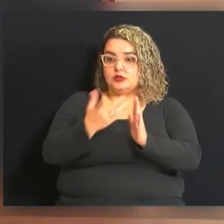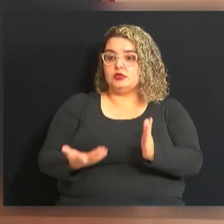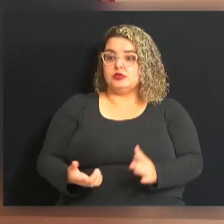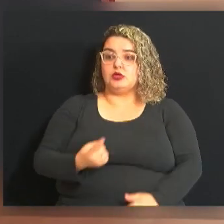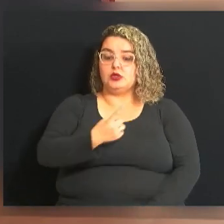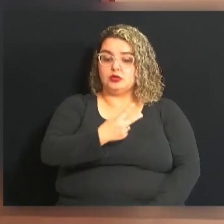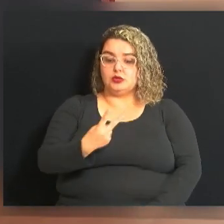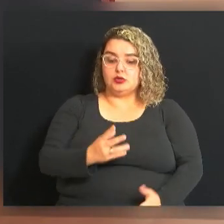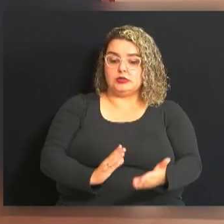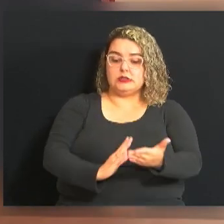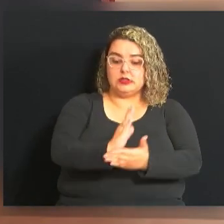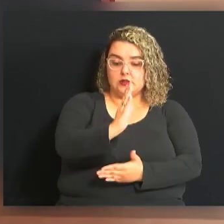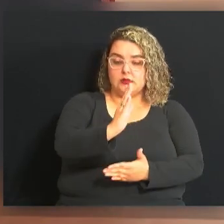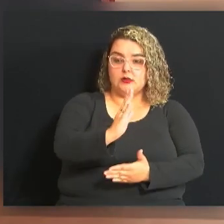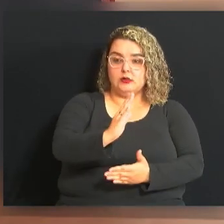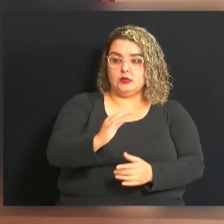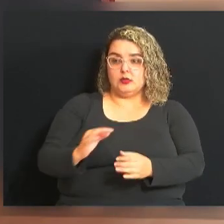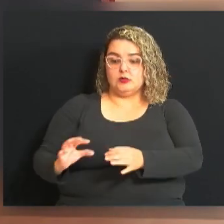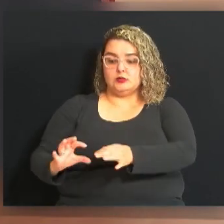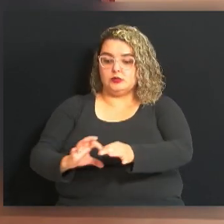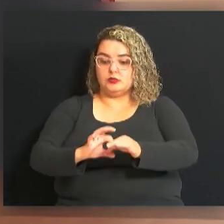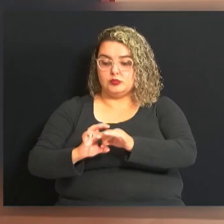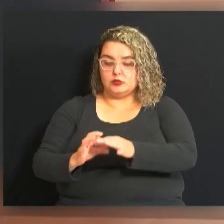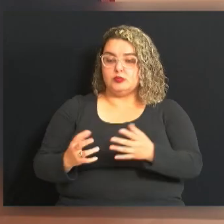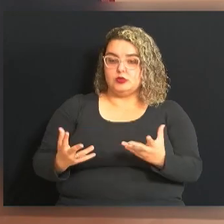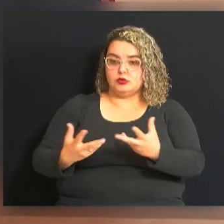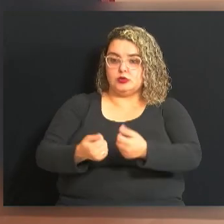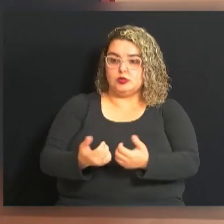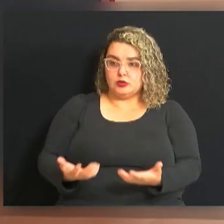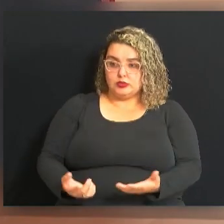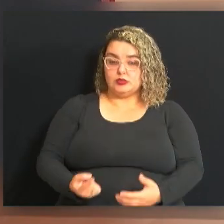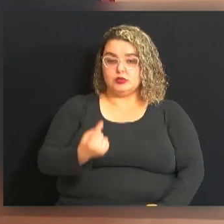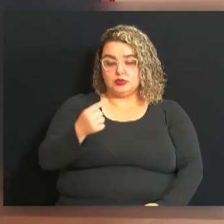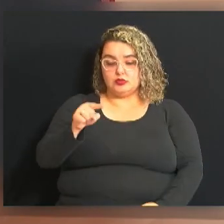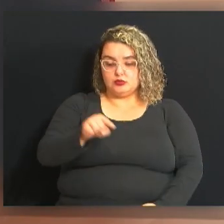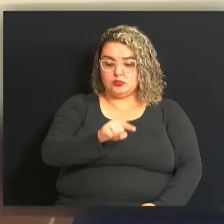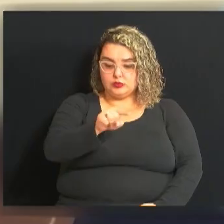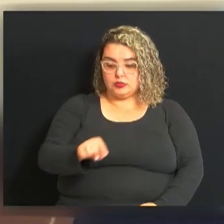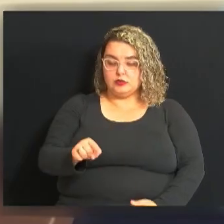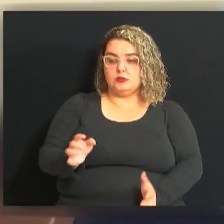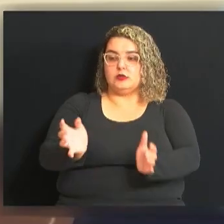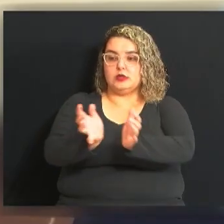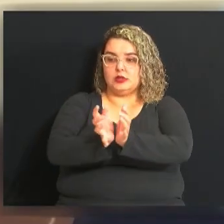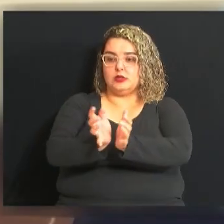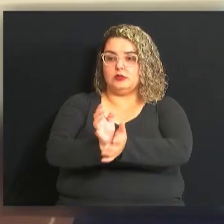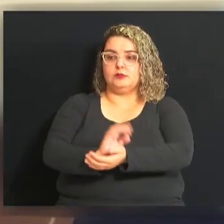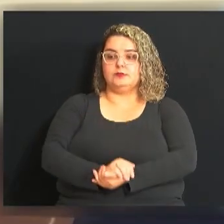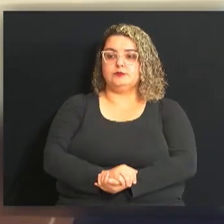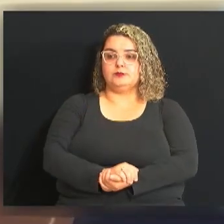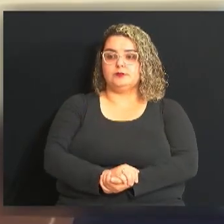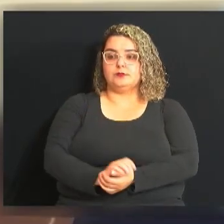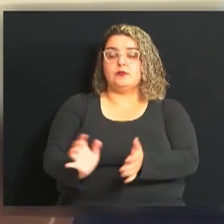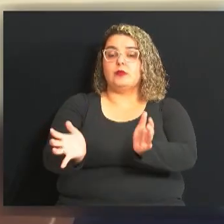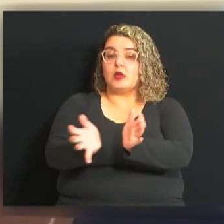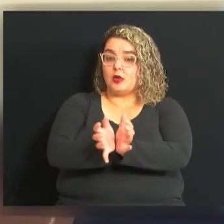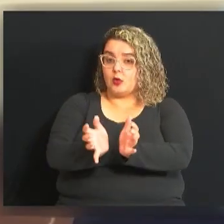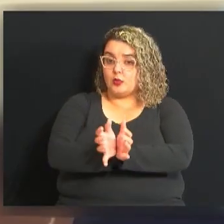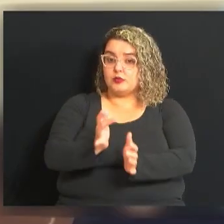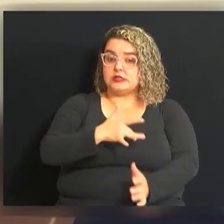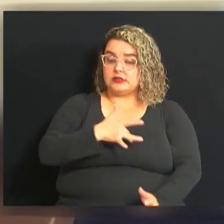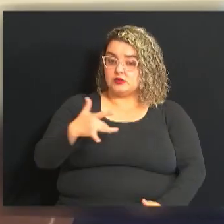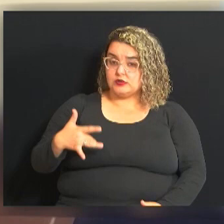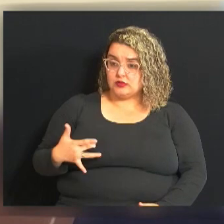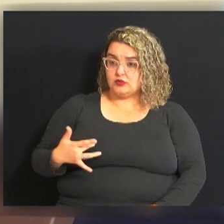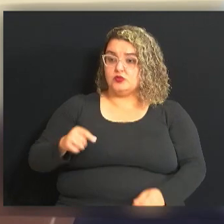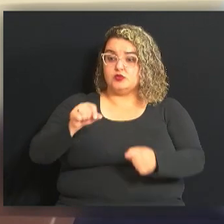foram aprovados por unanimidade e um foi rejeitado pela comissão. A Comissão de Saúde, além de